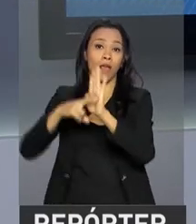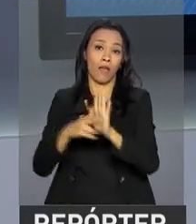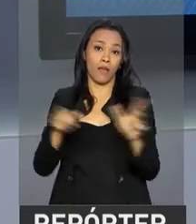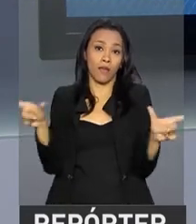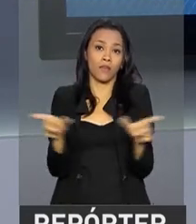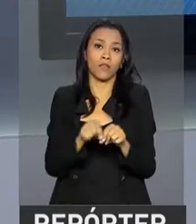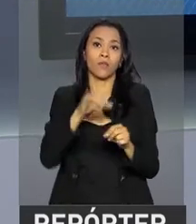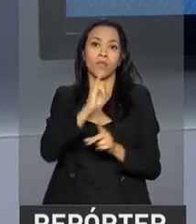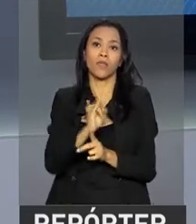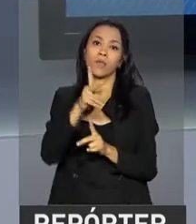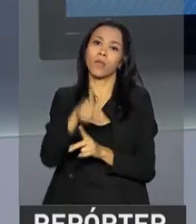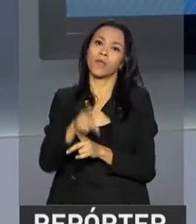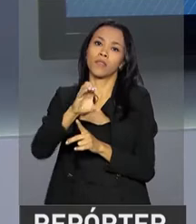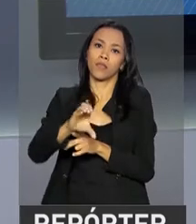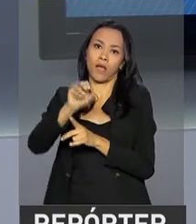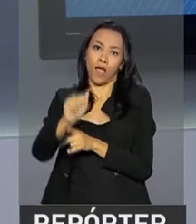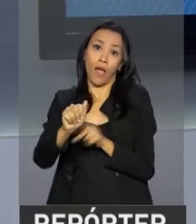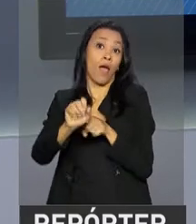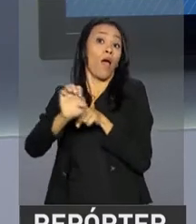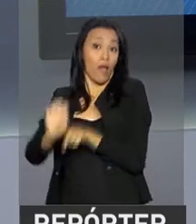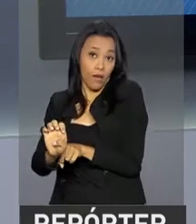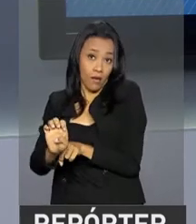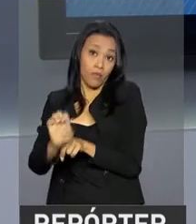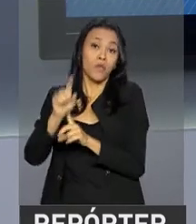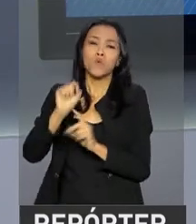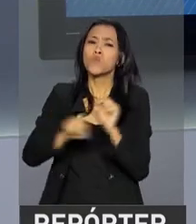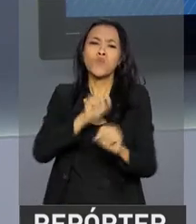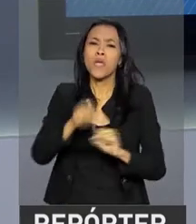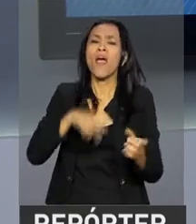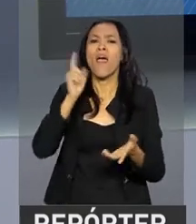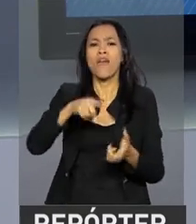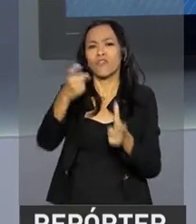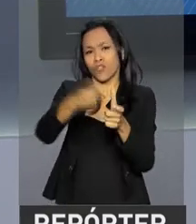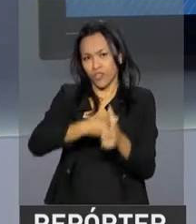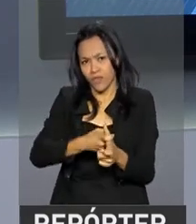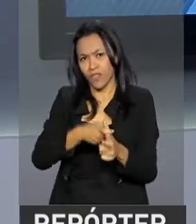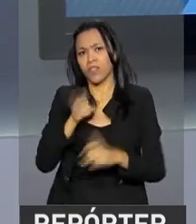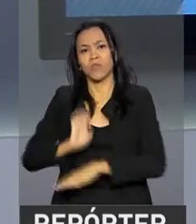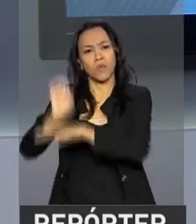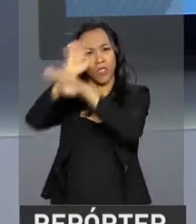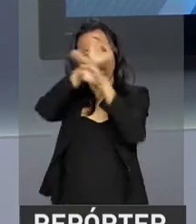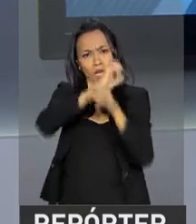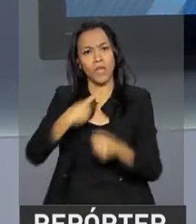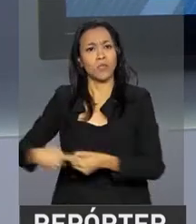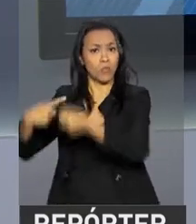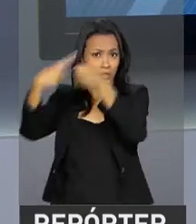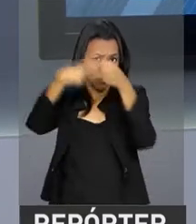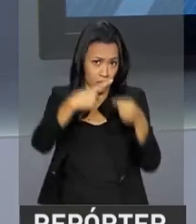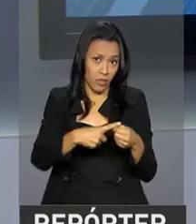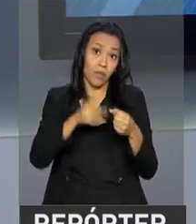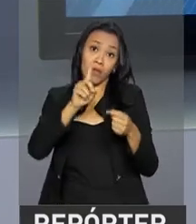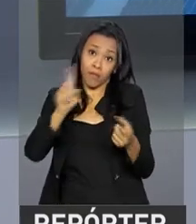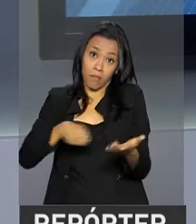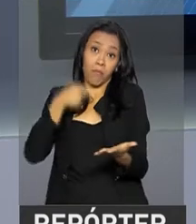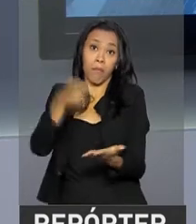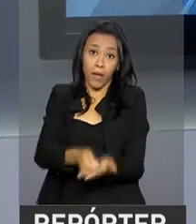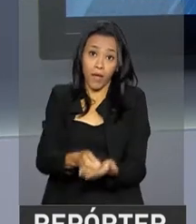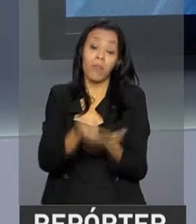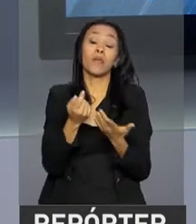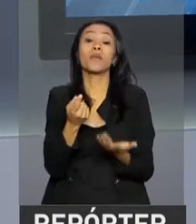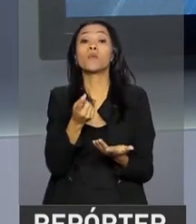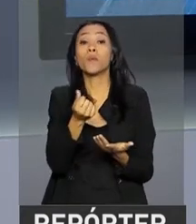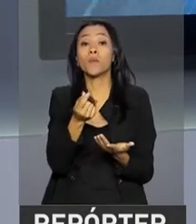o ipc-a é precatórios são dívidas contraídas por municípios estados ou união para o pagamento valores